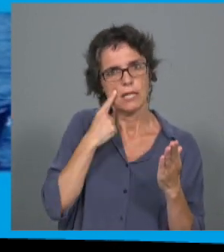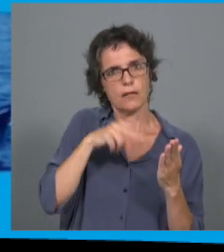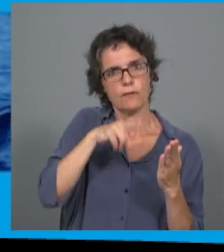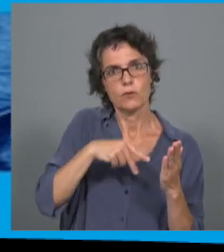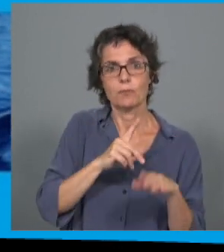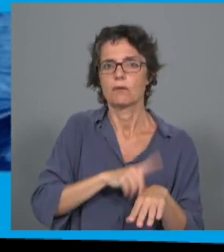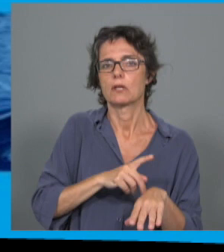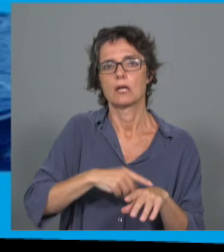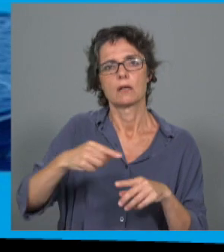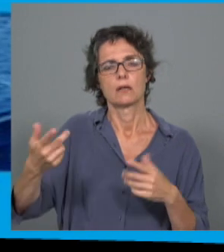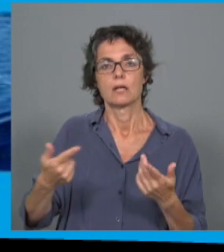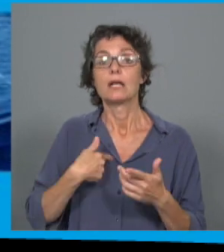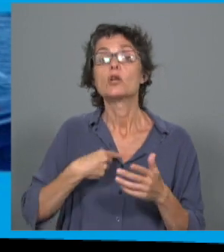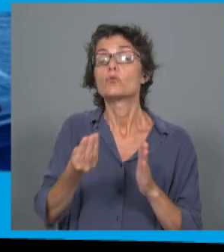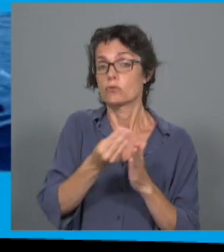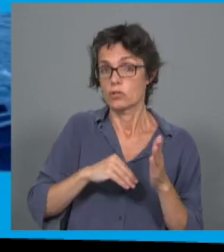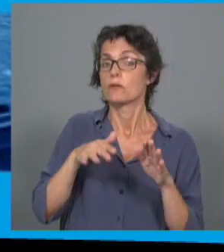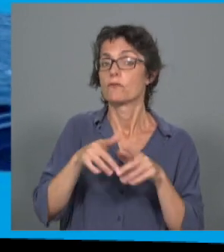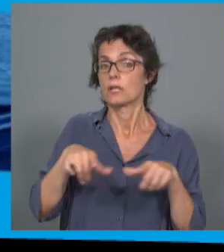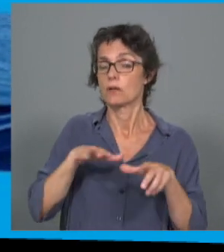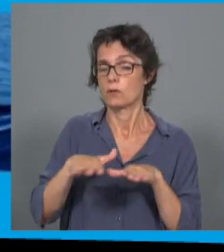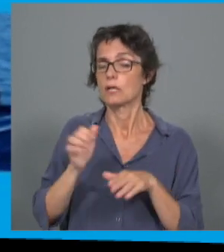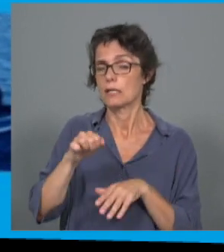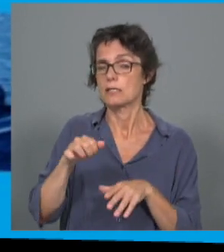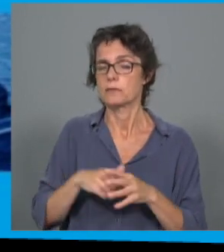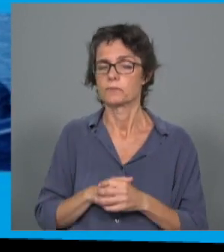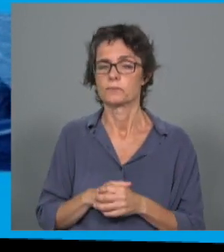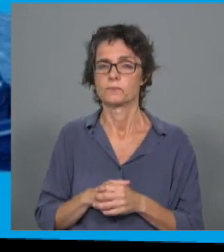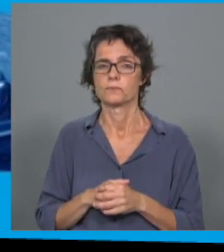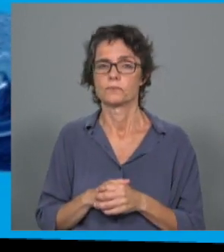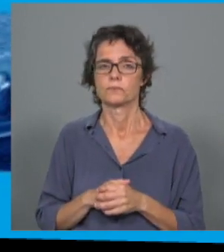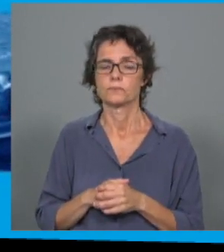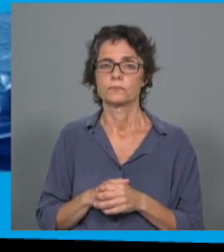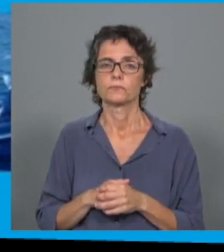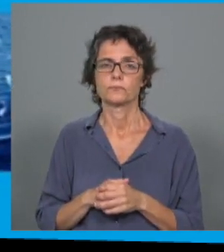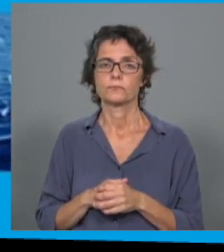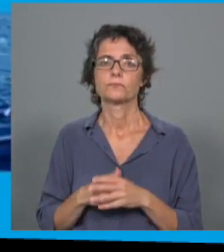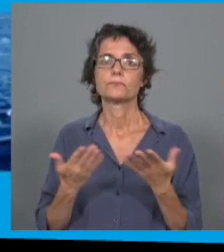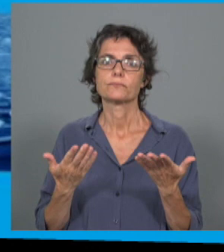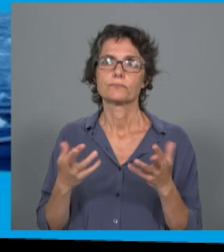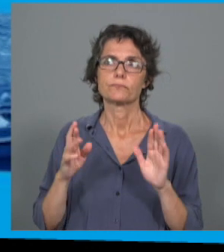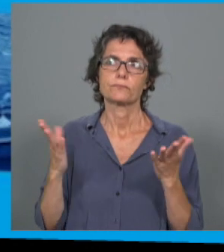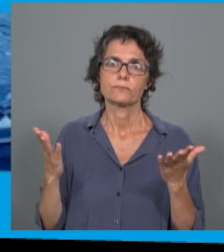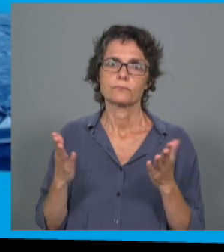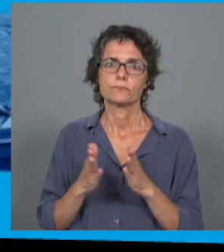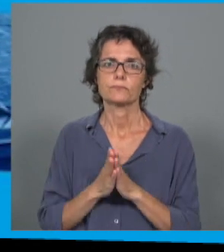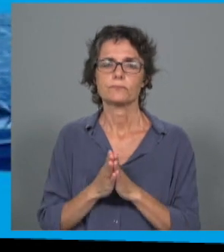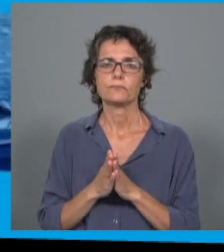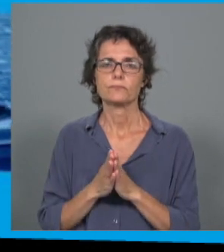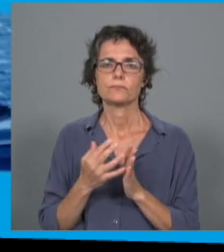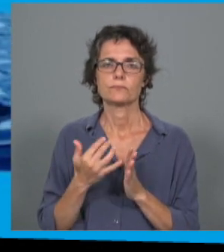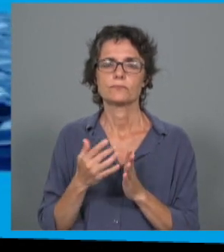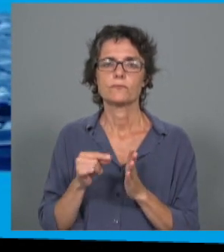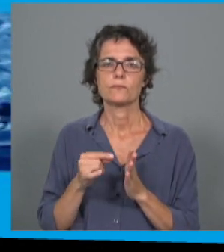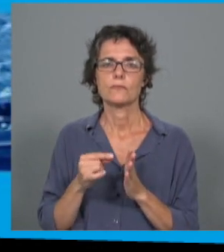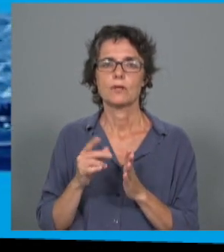desejaria. Estou a escrever em italiano? Ou... Estou a escrever em italiano, exatamente. Estou a escrever em italiano, mas felizmente estou há cerca